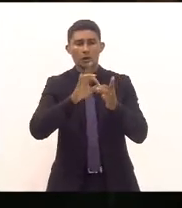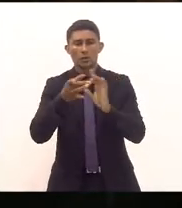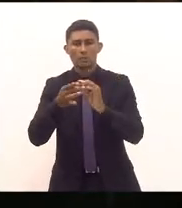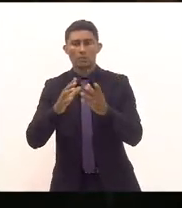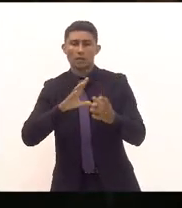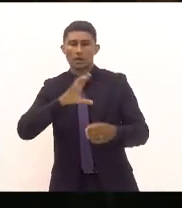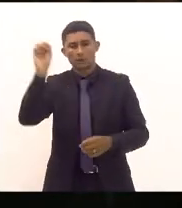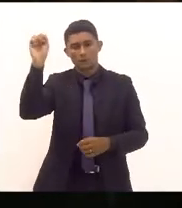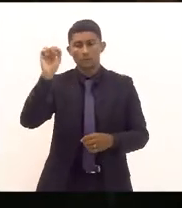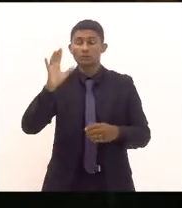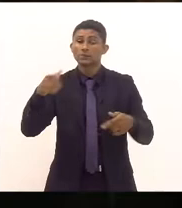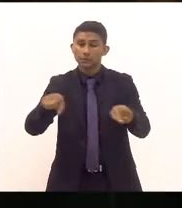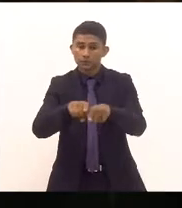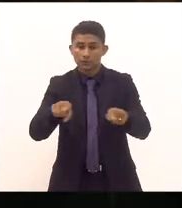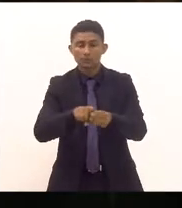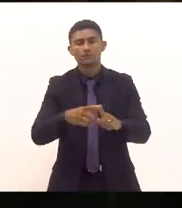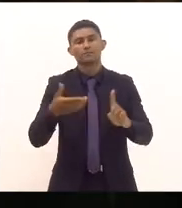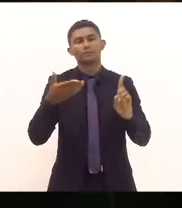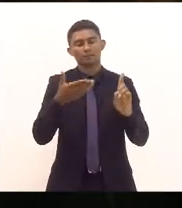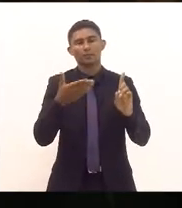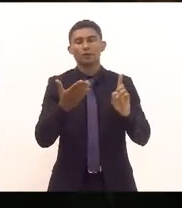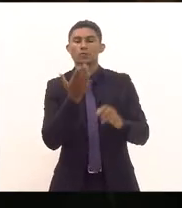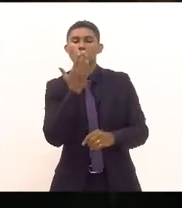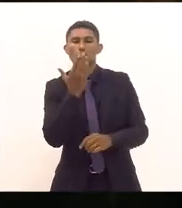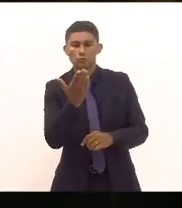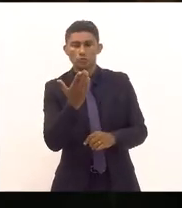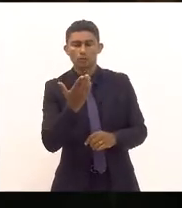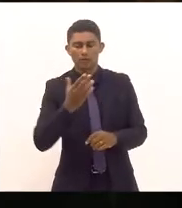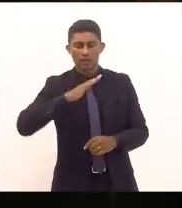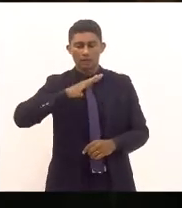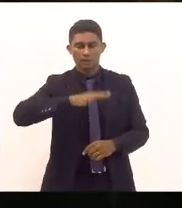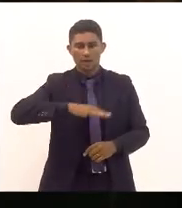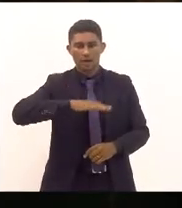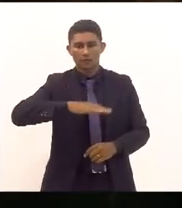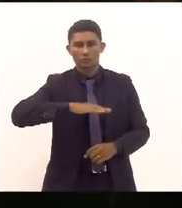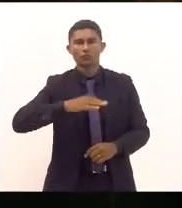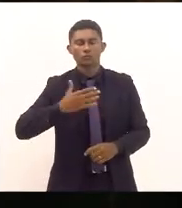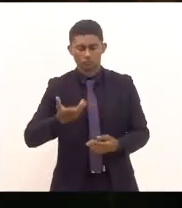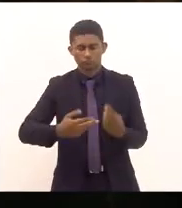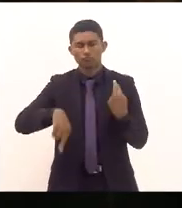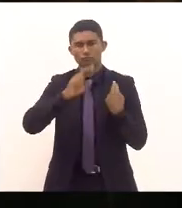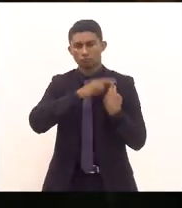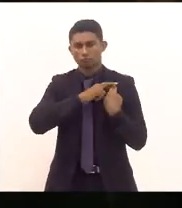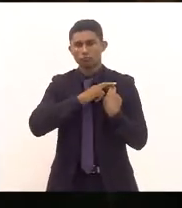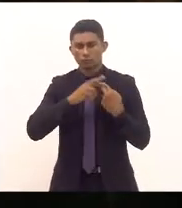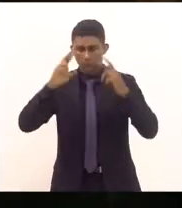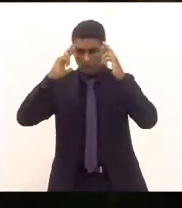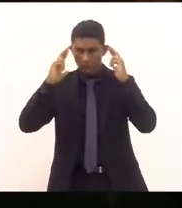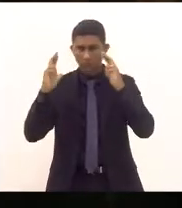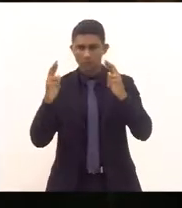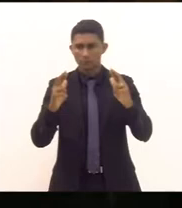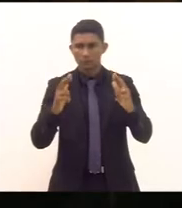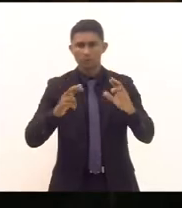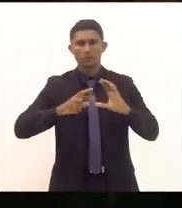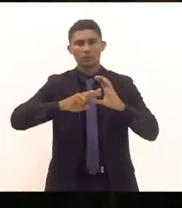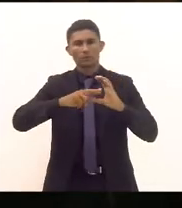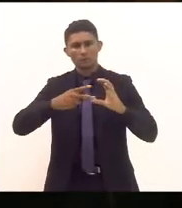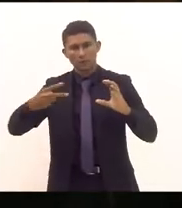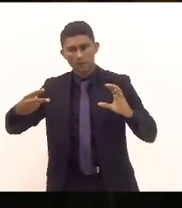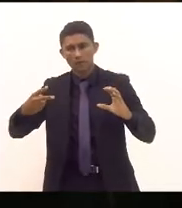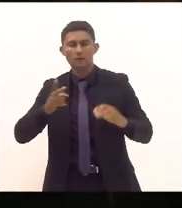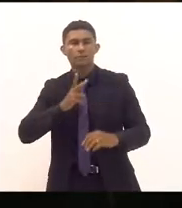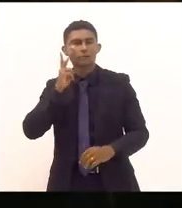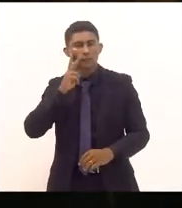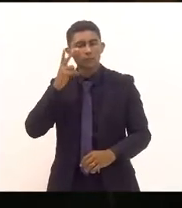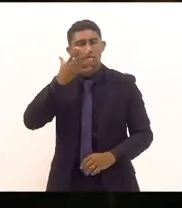expressão do que a de maior no clube que o forjou compromisso com a luta por respeito e dignidade plenário Teotônio Vilela